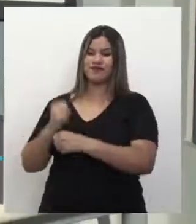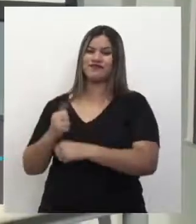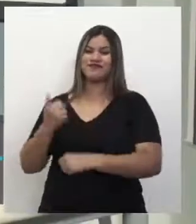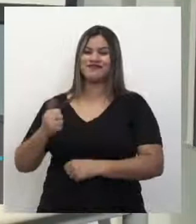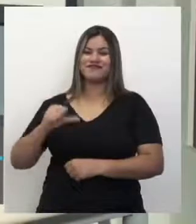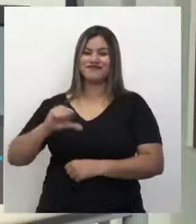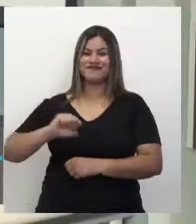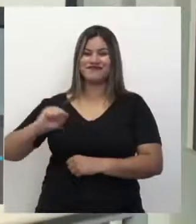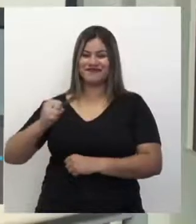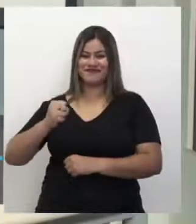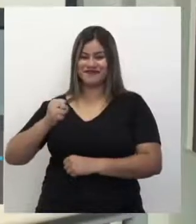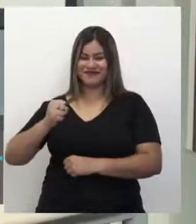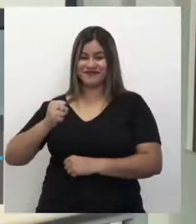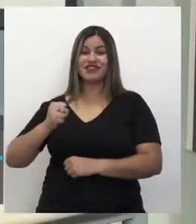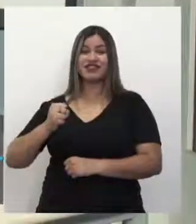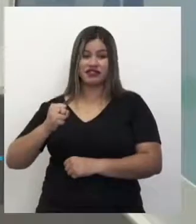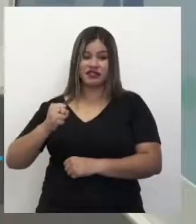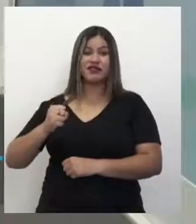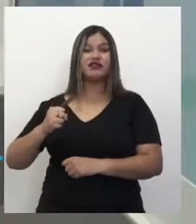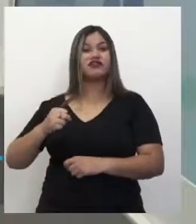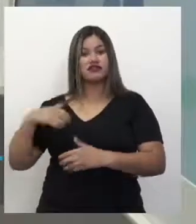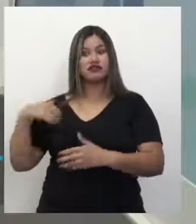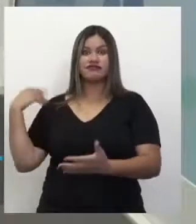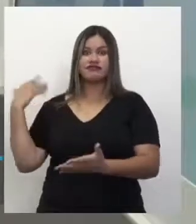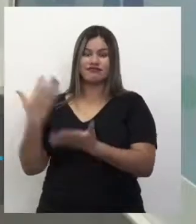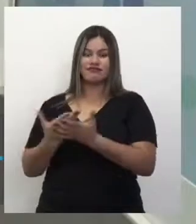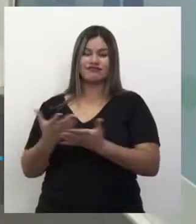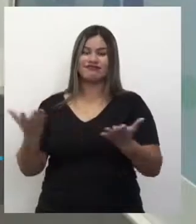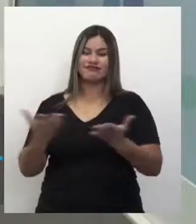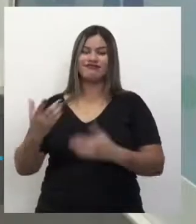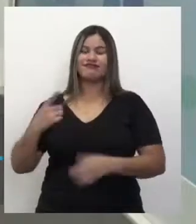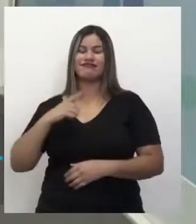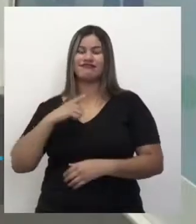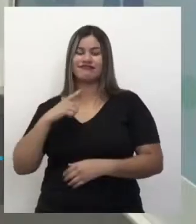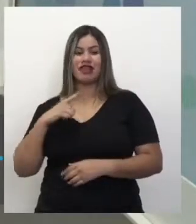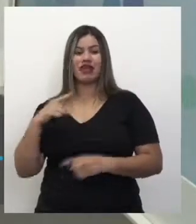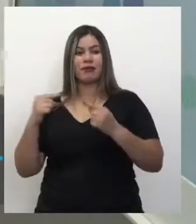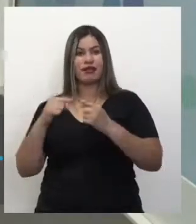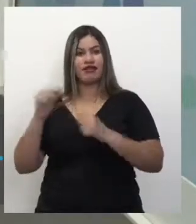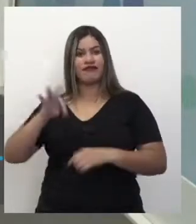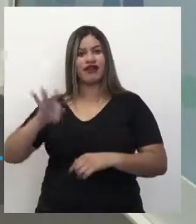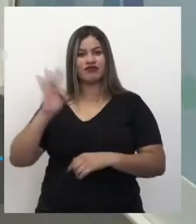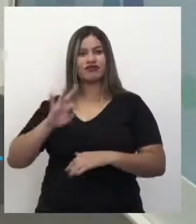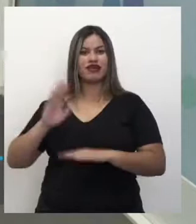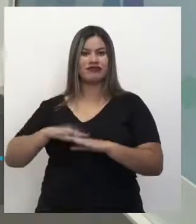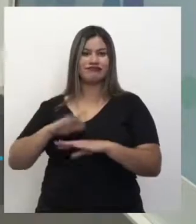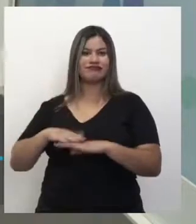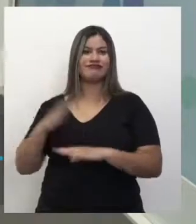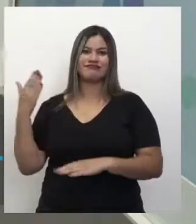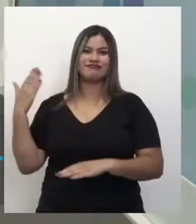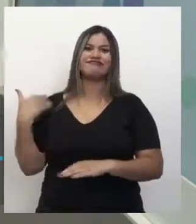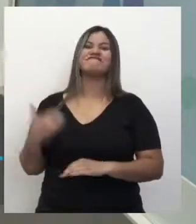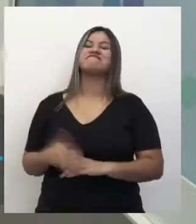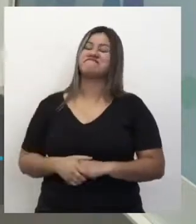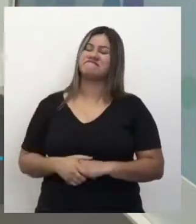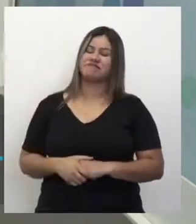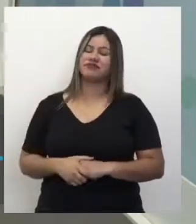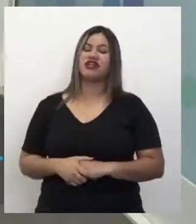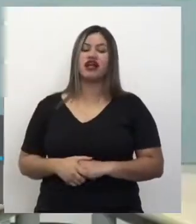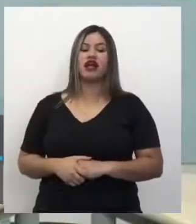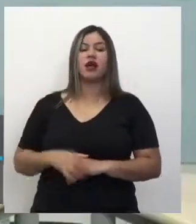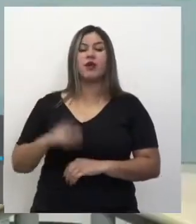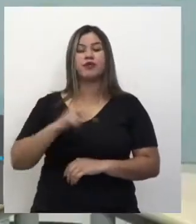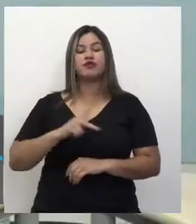e tem até hoje. Oh, que bom, muito bom. Olha só. A professora Lucimara disse que... E ela deu para o meu irmão caçula um